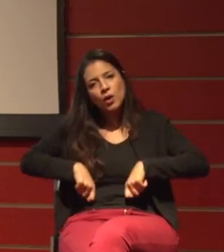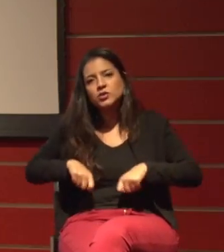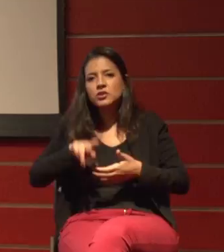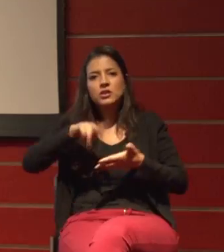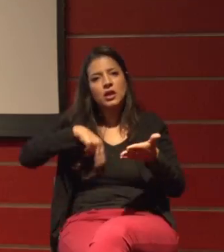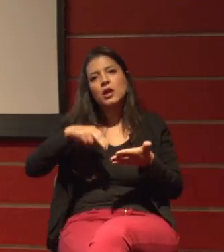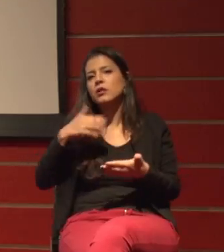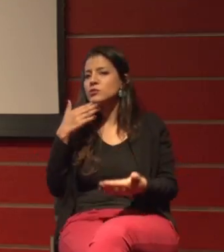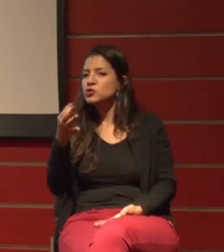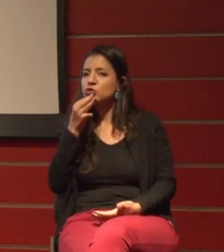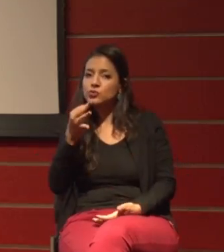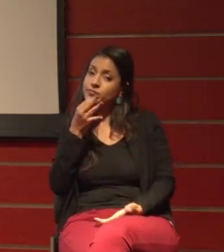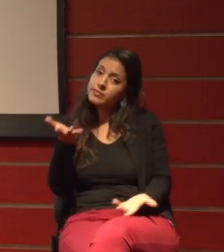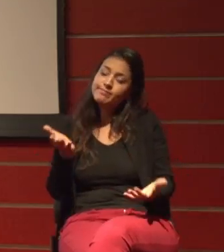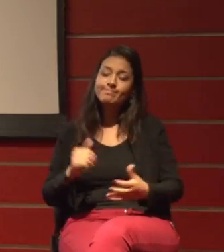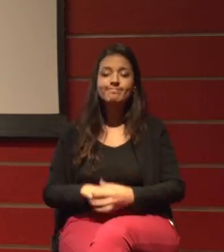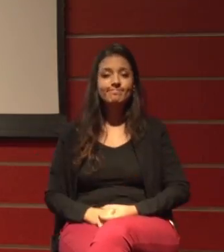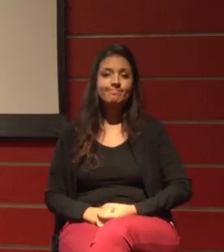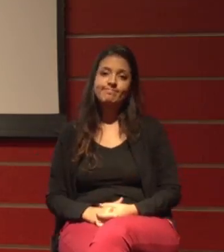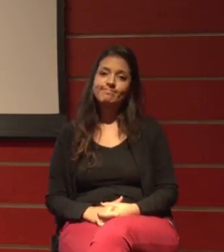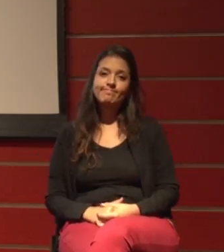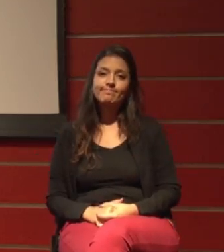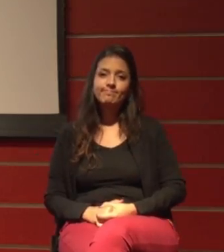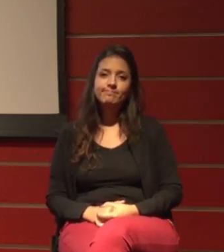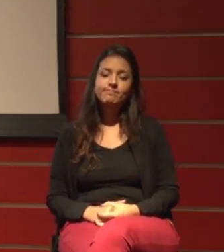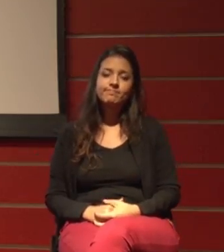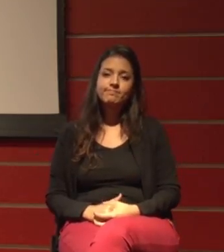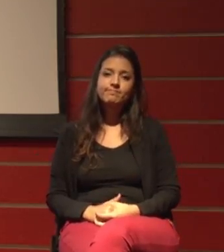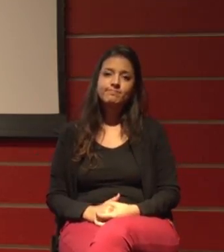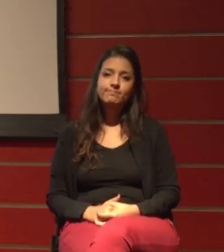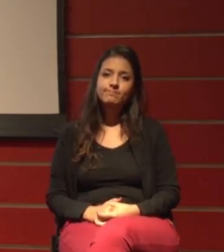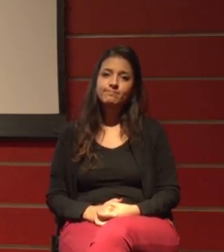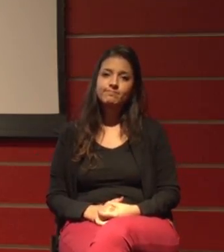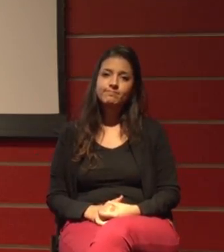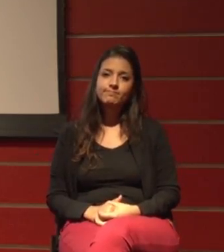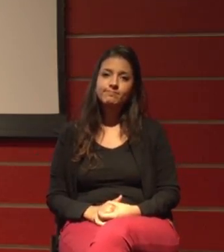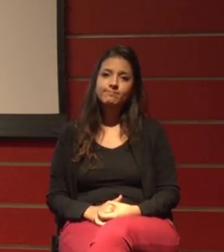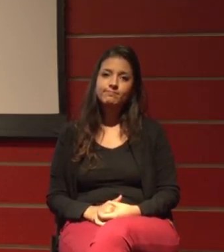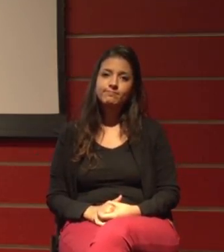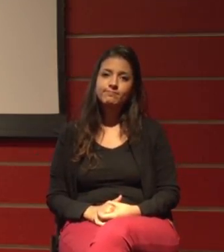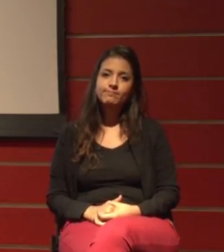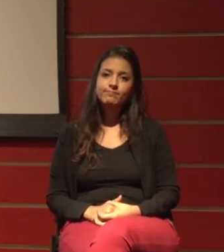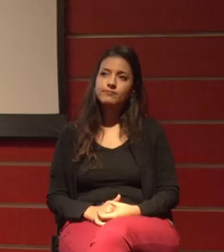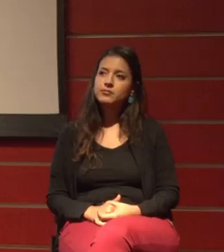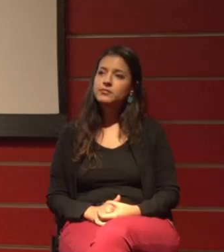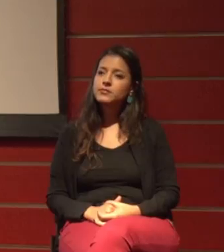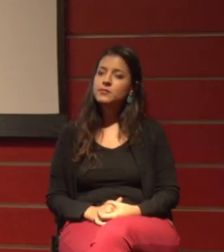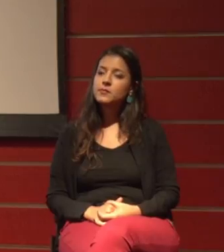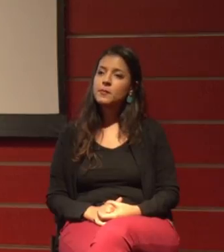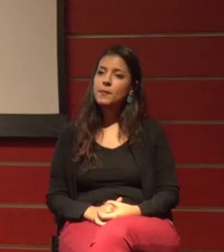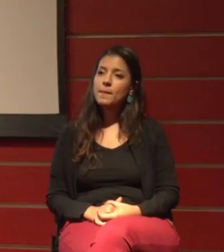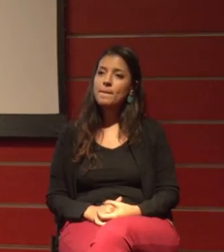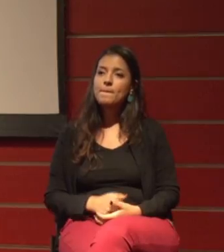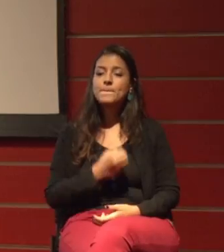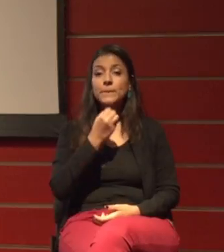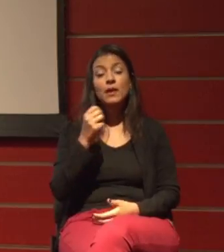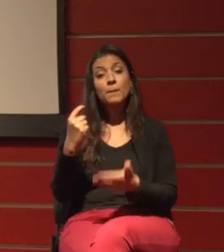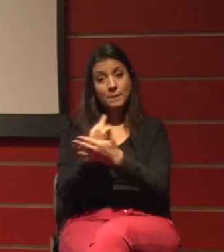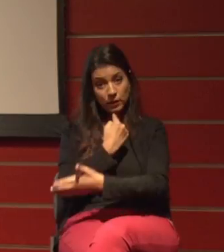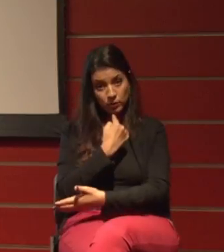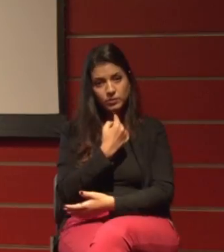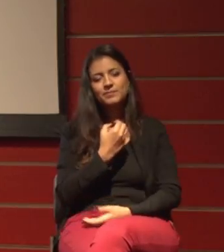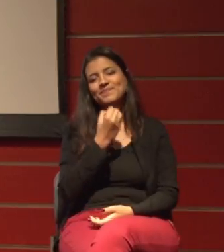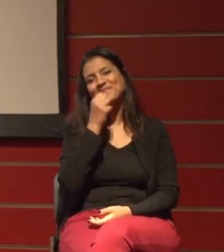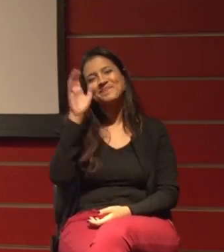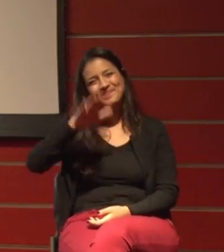opinião n Oi boa tarde a minha pergunta uma curiosidade